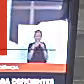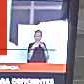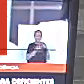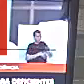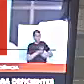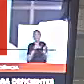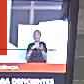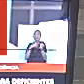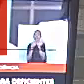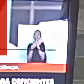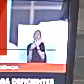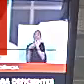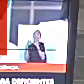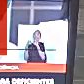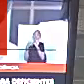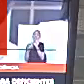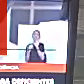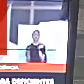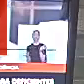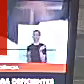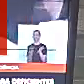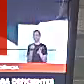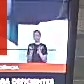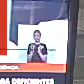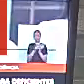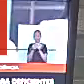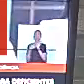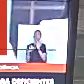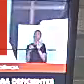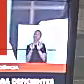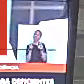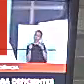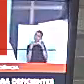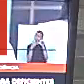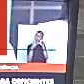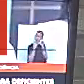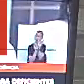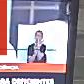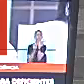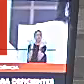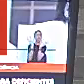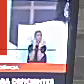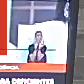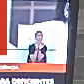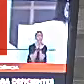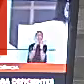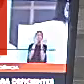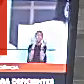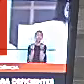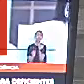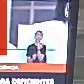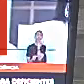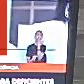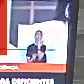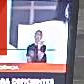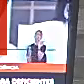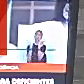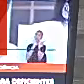renda, andar com uma pastinha falando, a carteirinha simplifica tudo, a carteirinha simboliza,